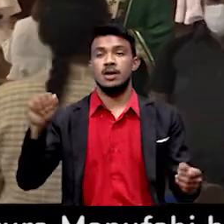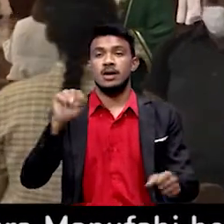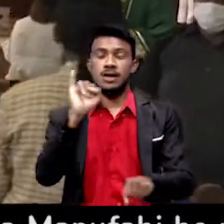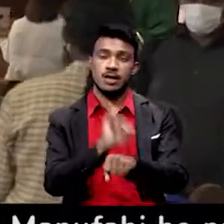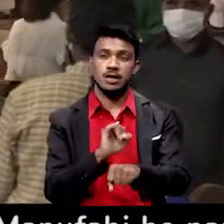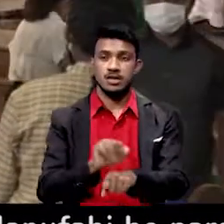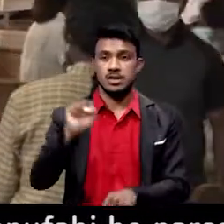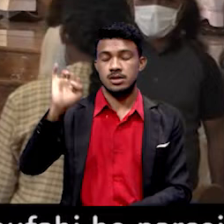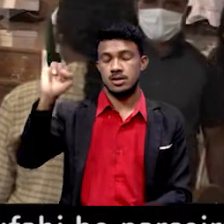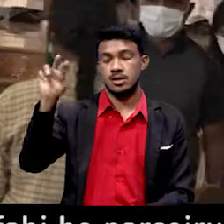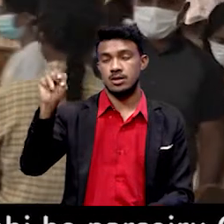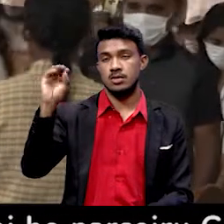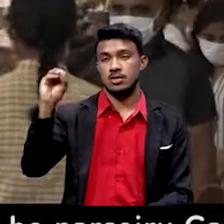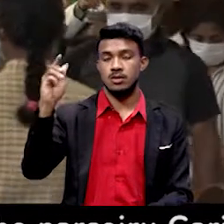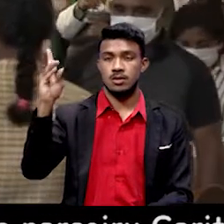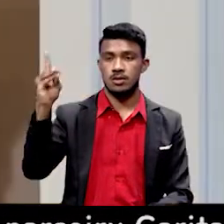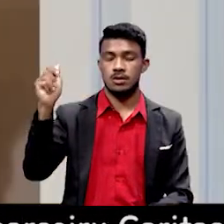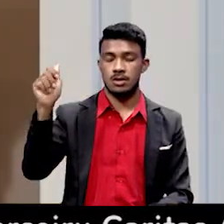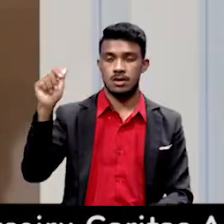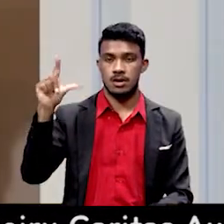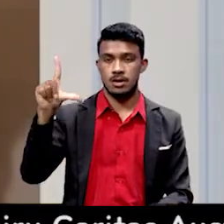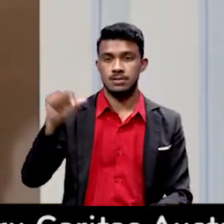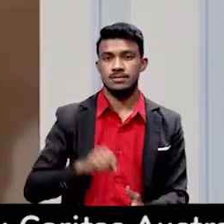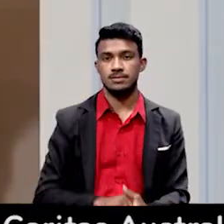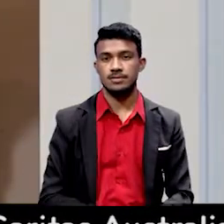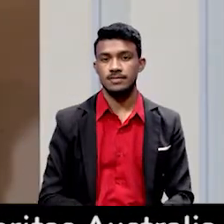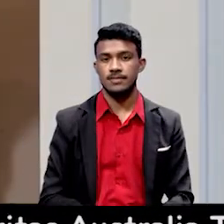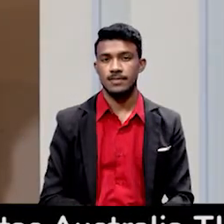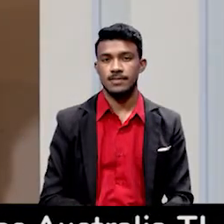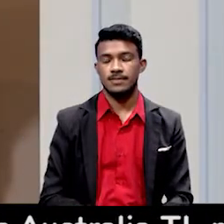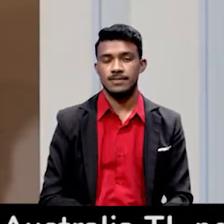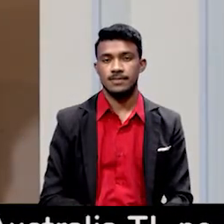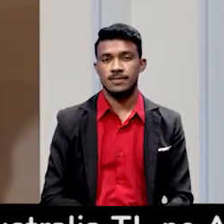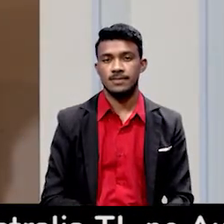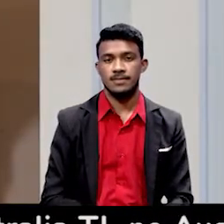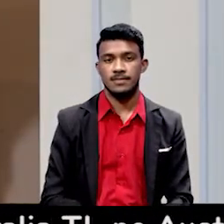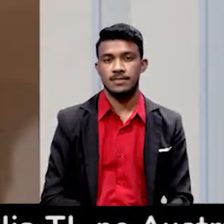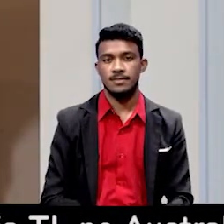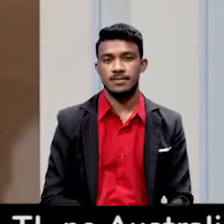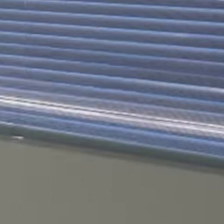Comunhão, participação, missão. Almeida dos Santos, Elugaio, Ziamen.